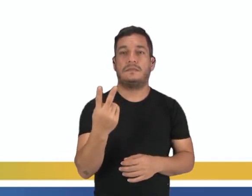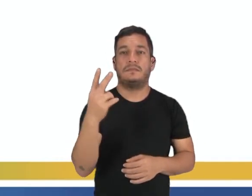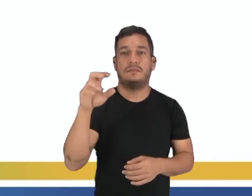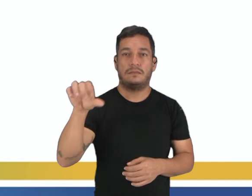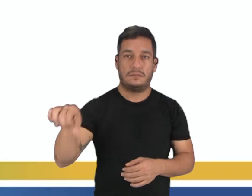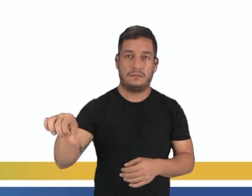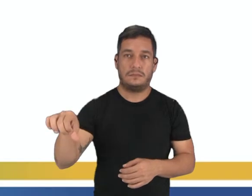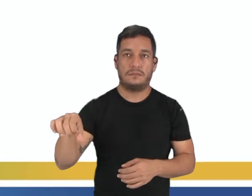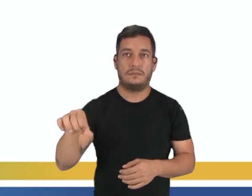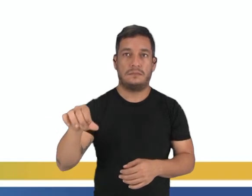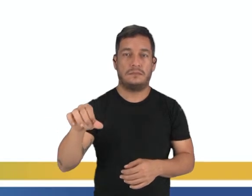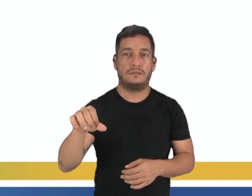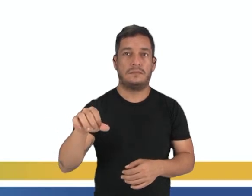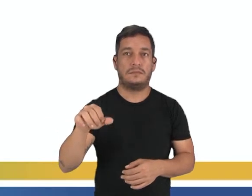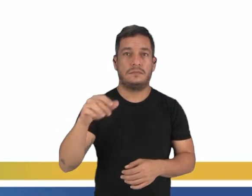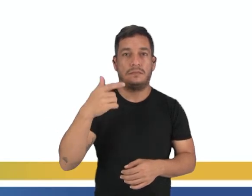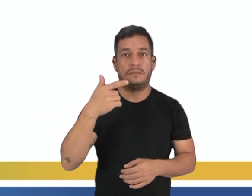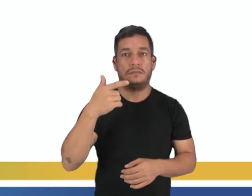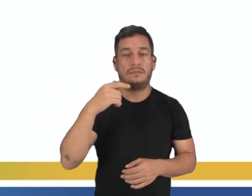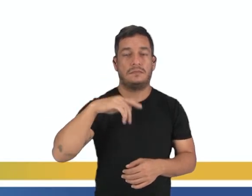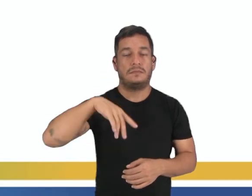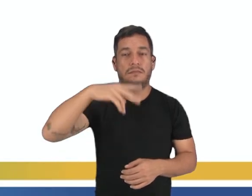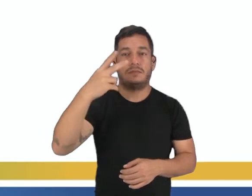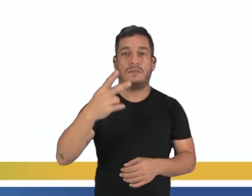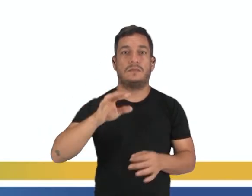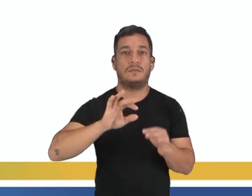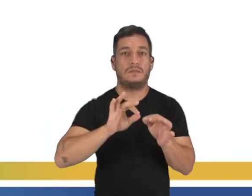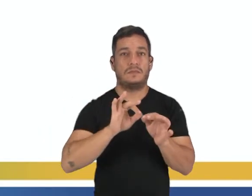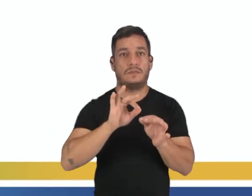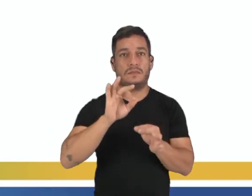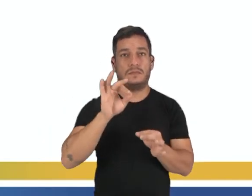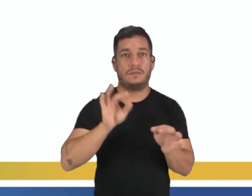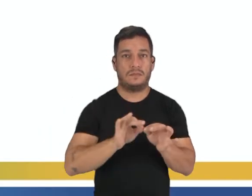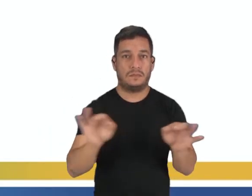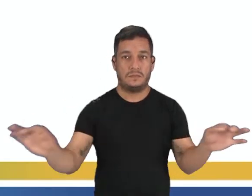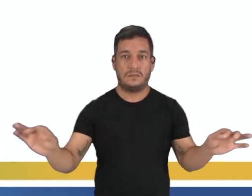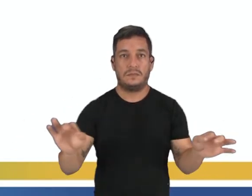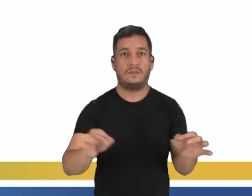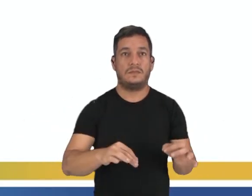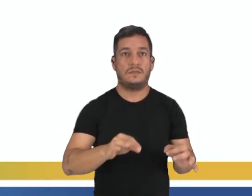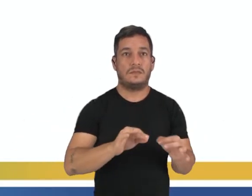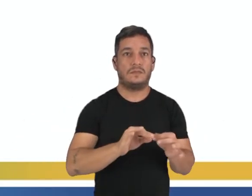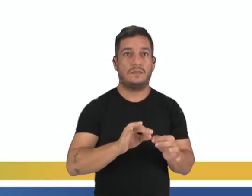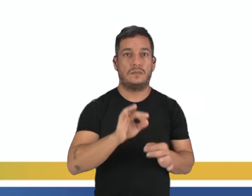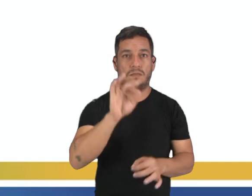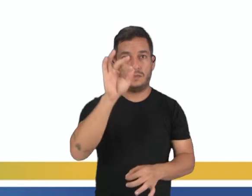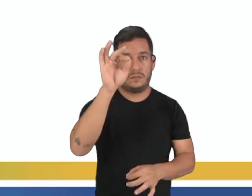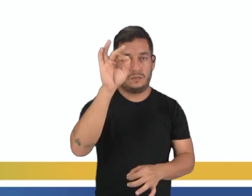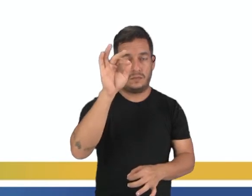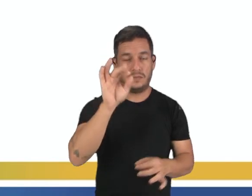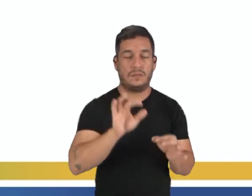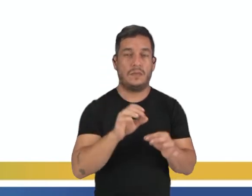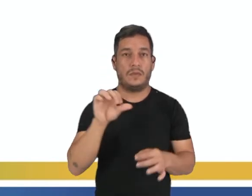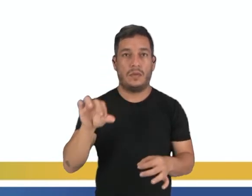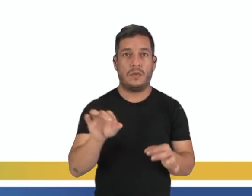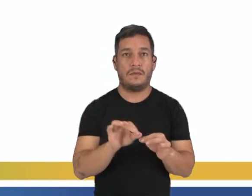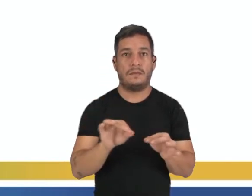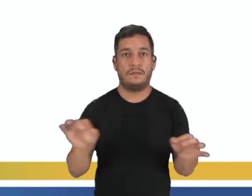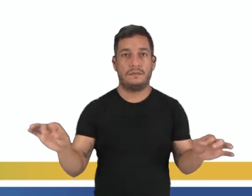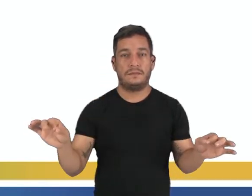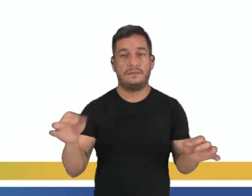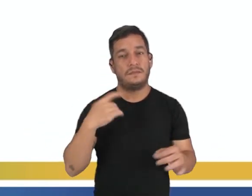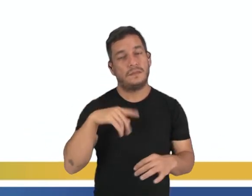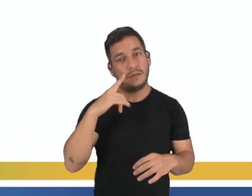2, 9, né? 2 no eixo horizontal, 9 no eixo vertical. Indica, a gente acabou de